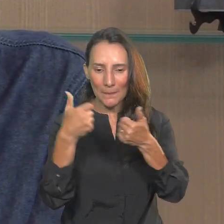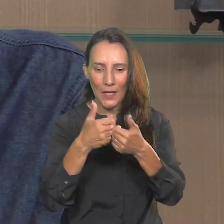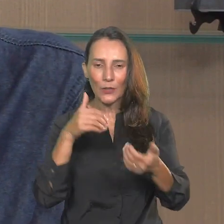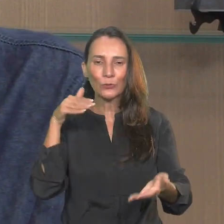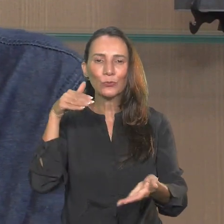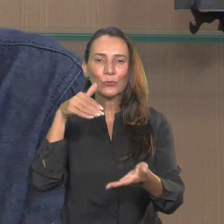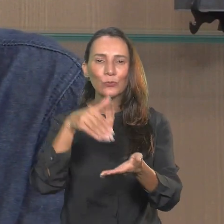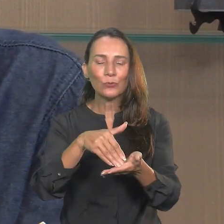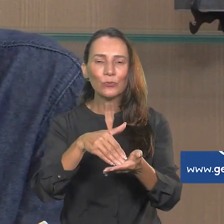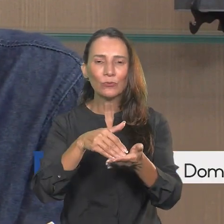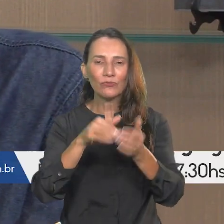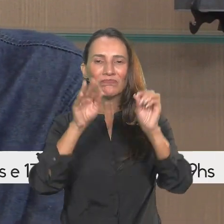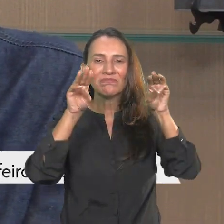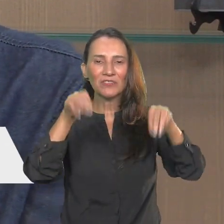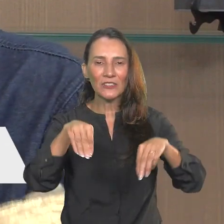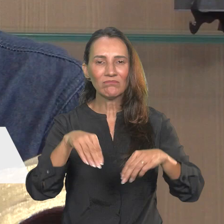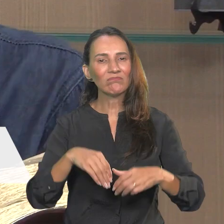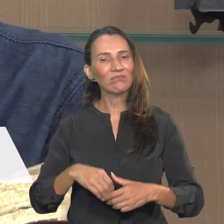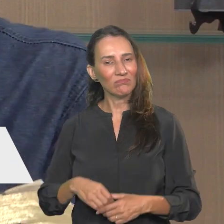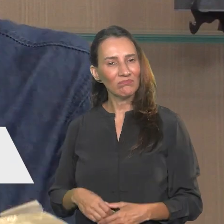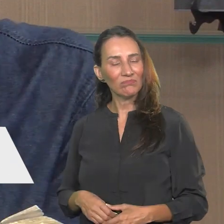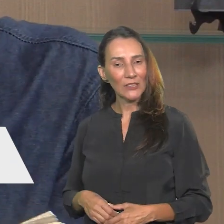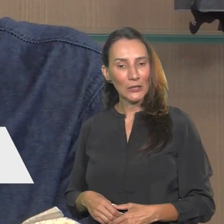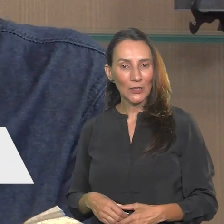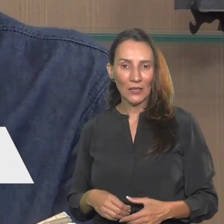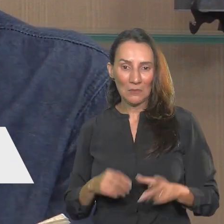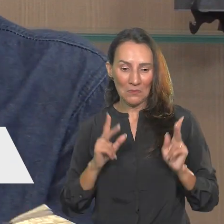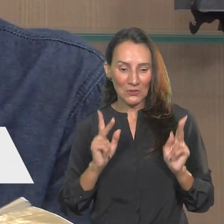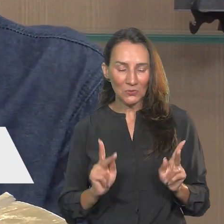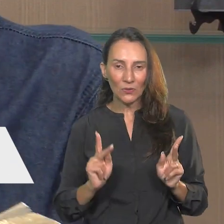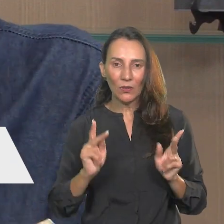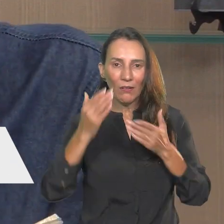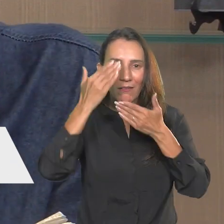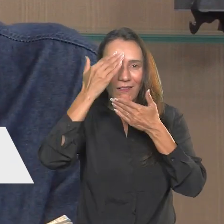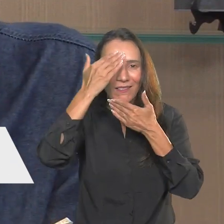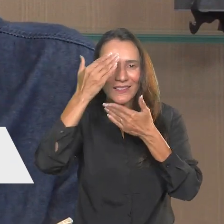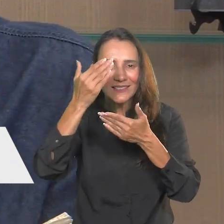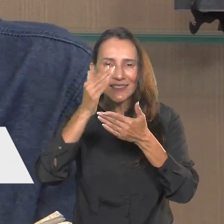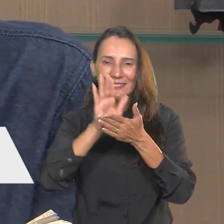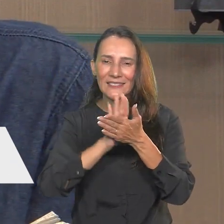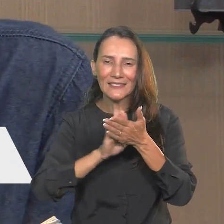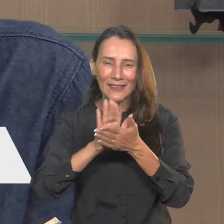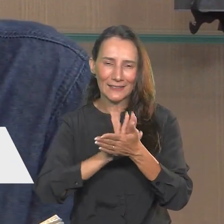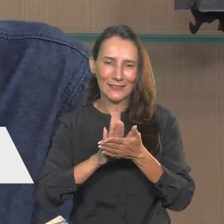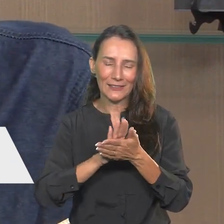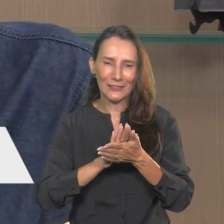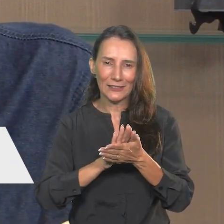fim. Ingratos, eu digo sempre aqui na igreja, quem não estiver